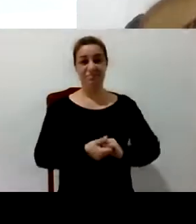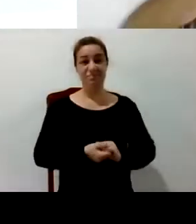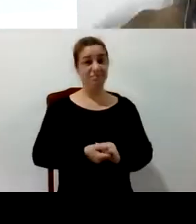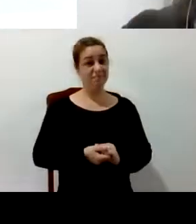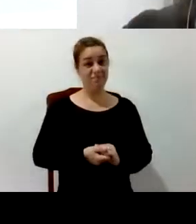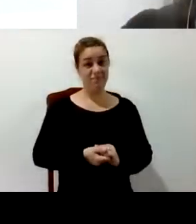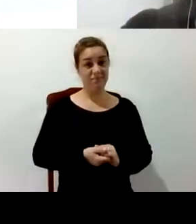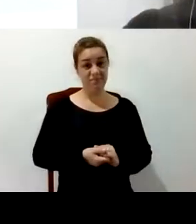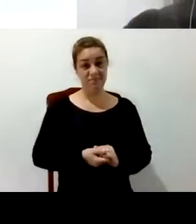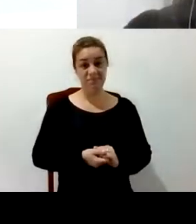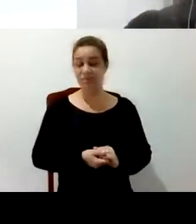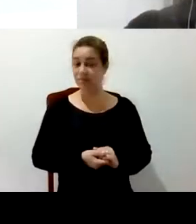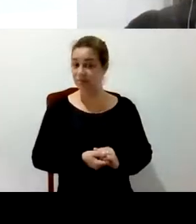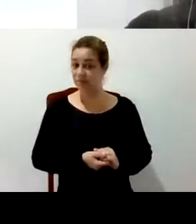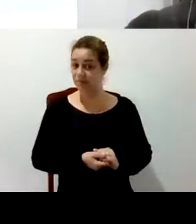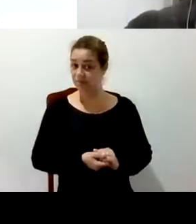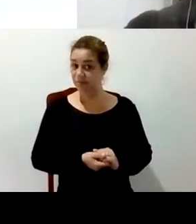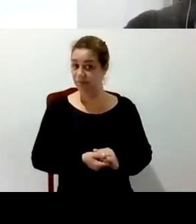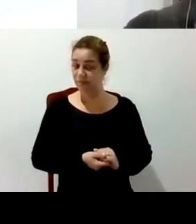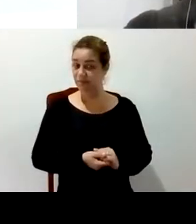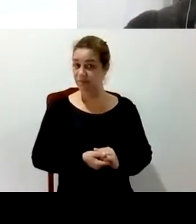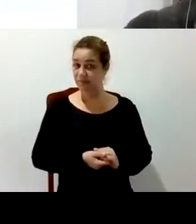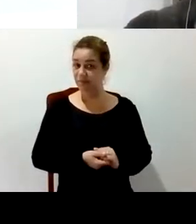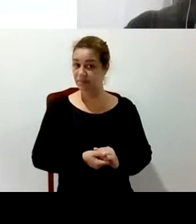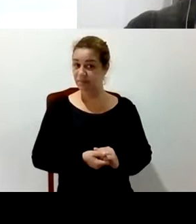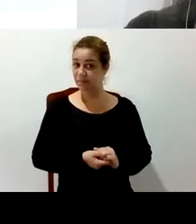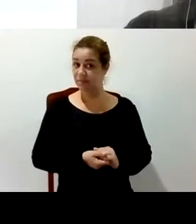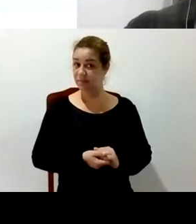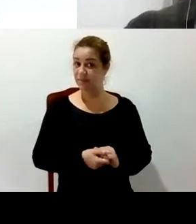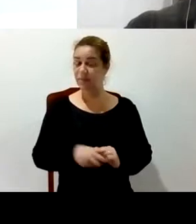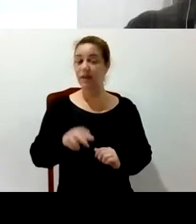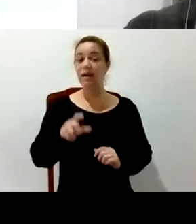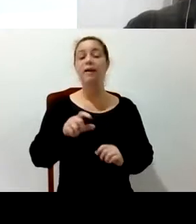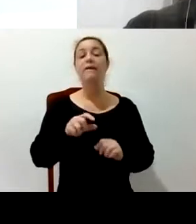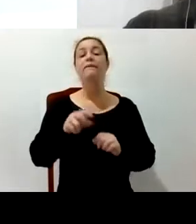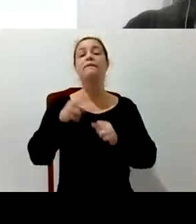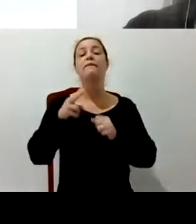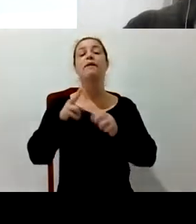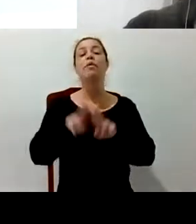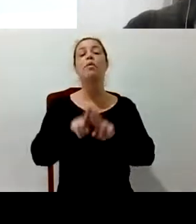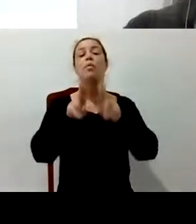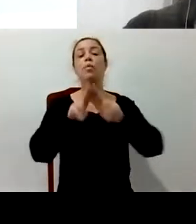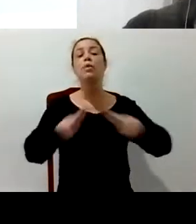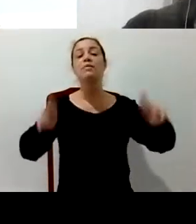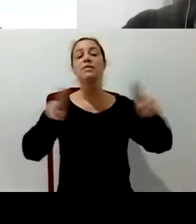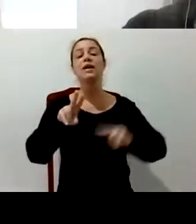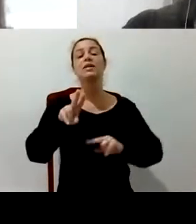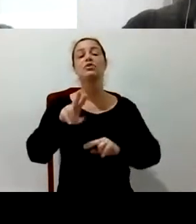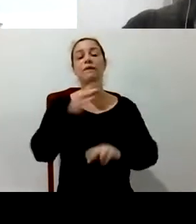Você formou onde, Dalva? É Viçosa, Universidade Federal de Viçosa.